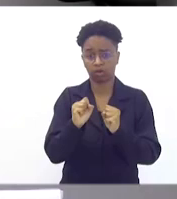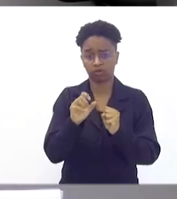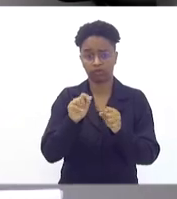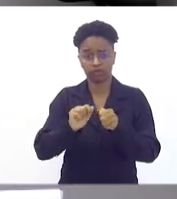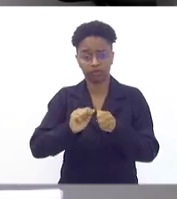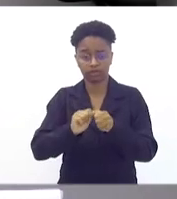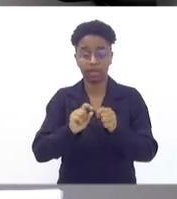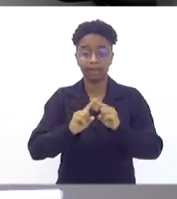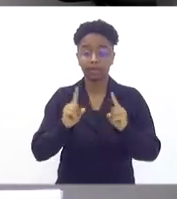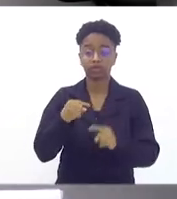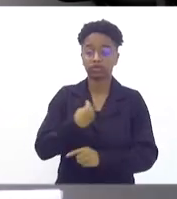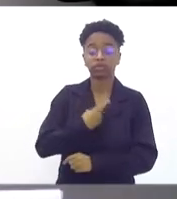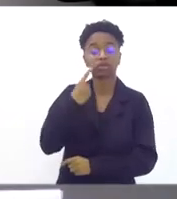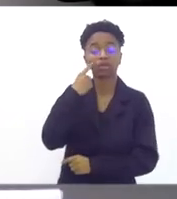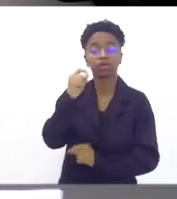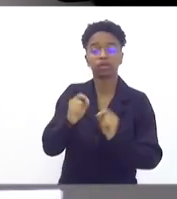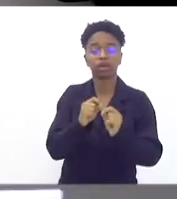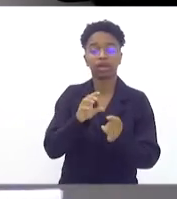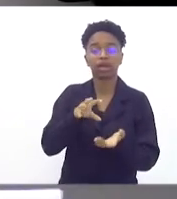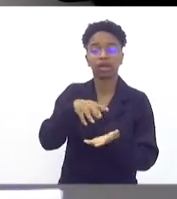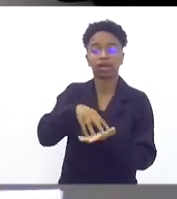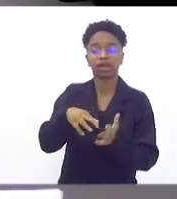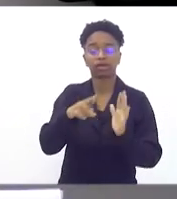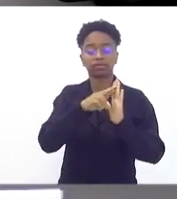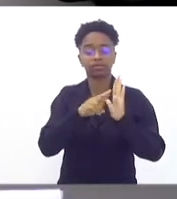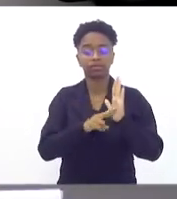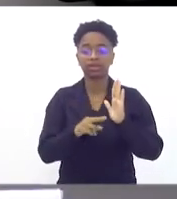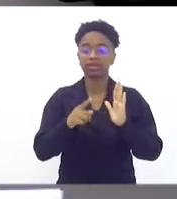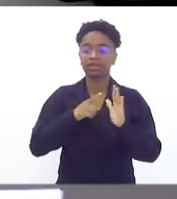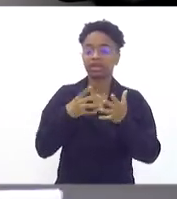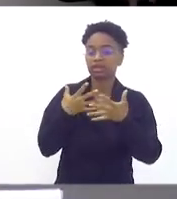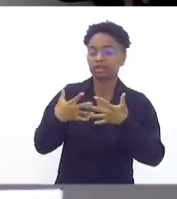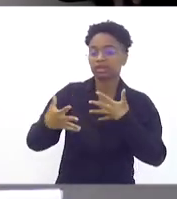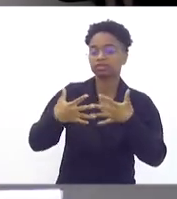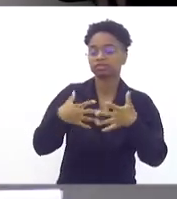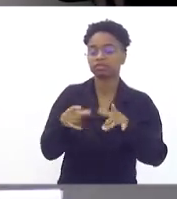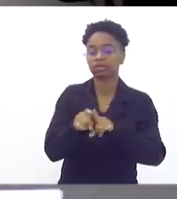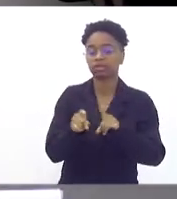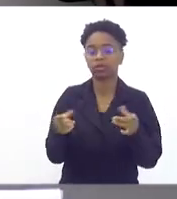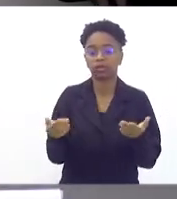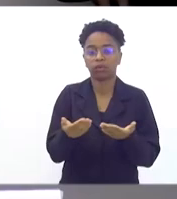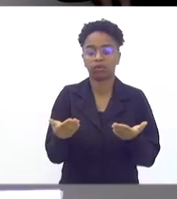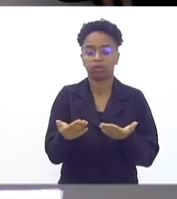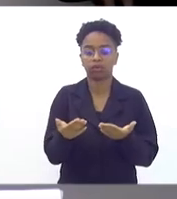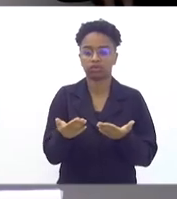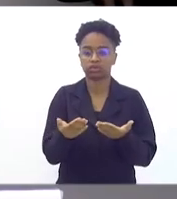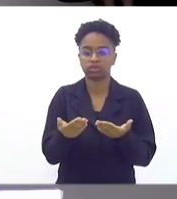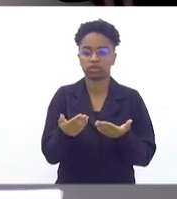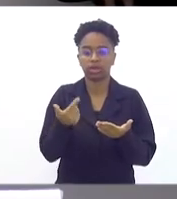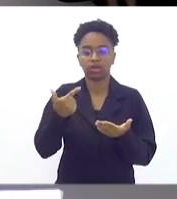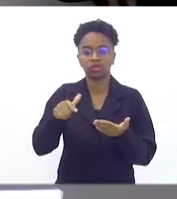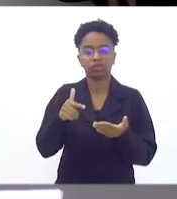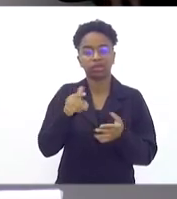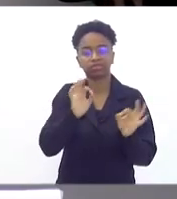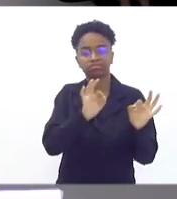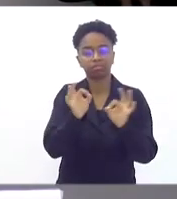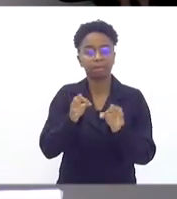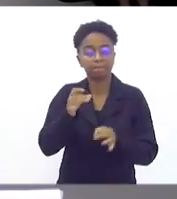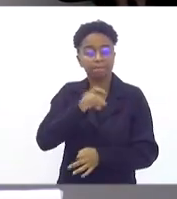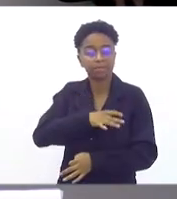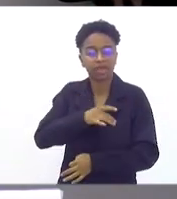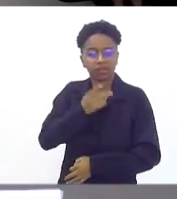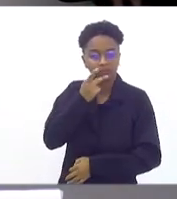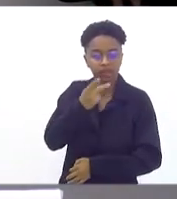a agência reguladora tenha Total transparência hoje sem sem sem qualquer medo de afirmar